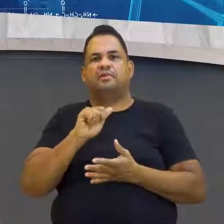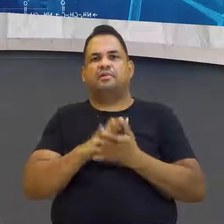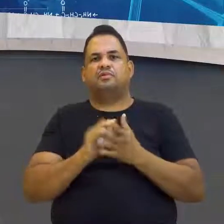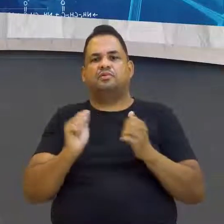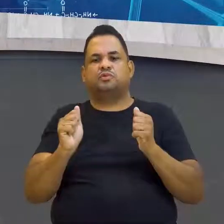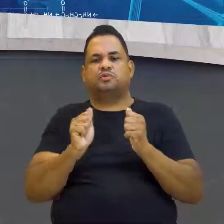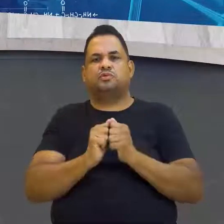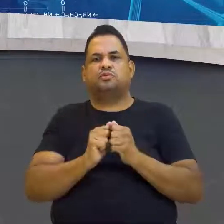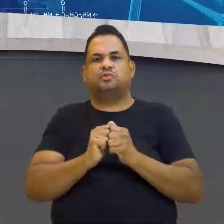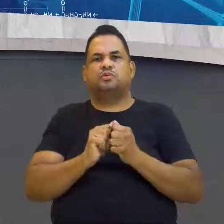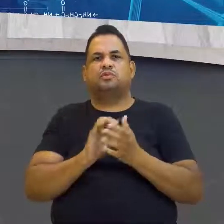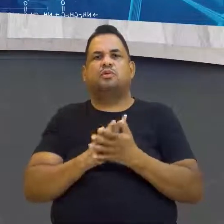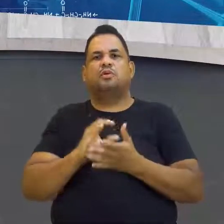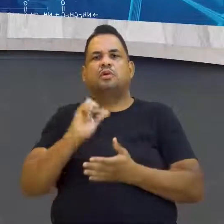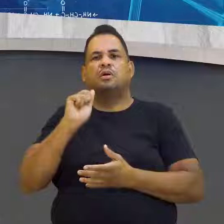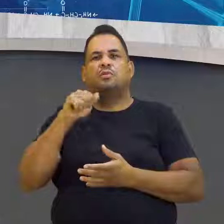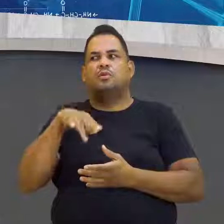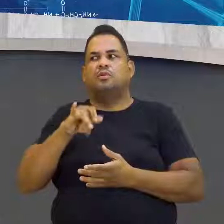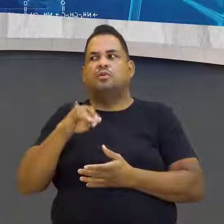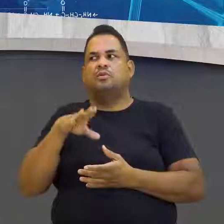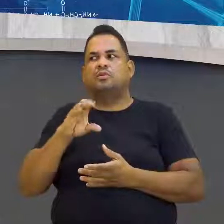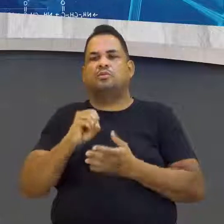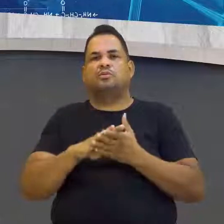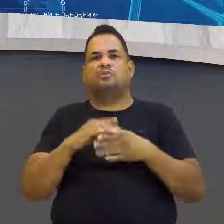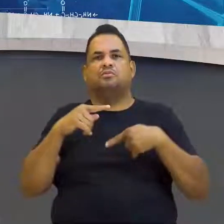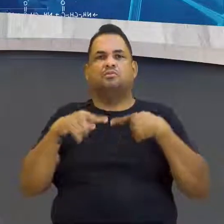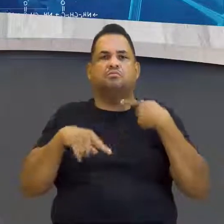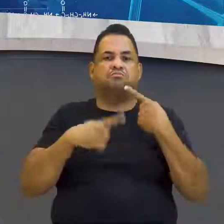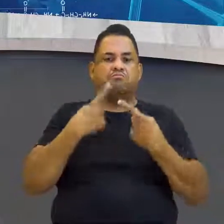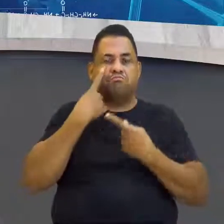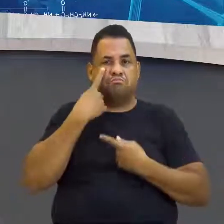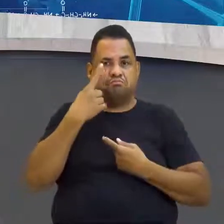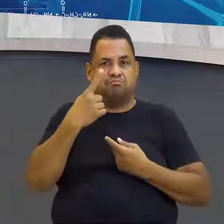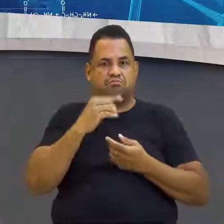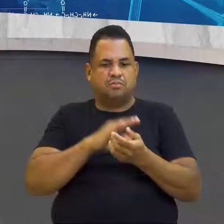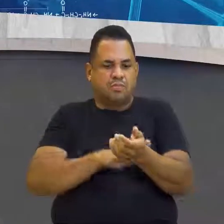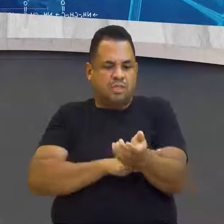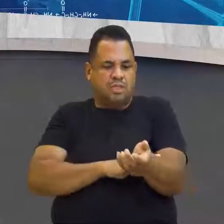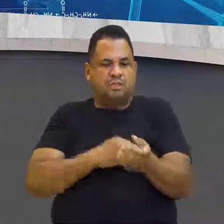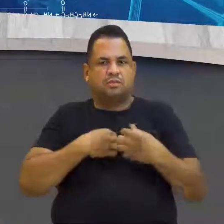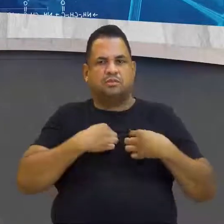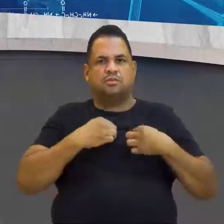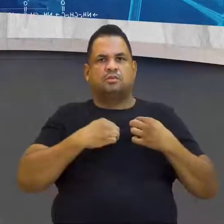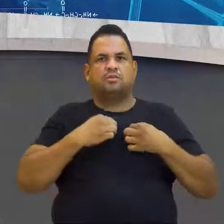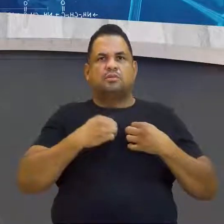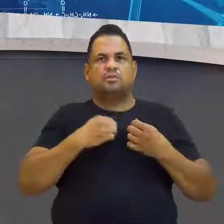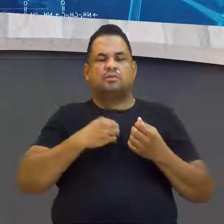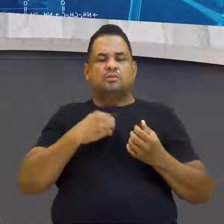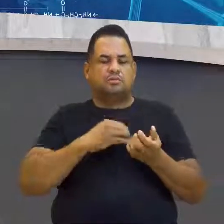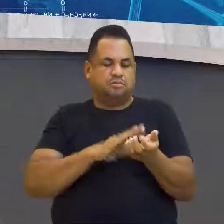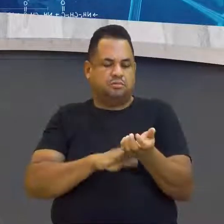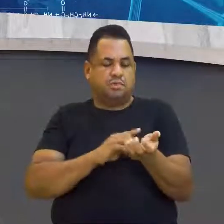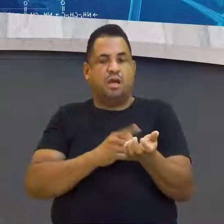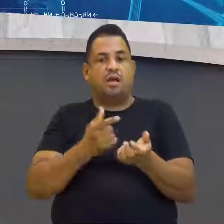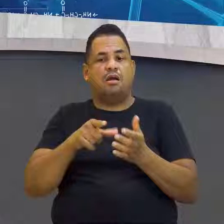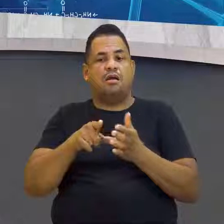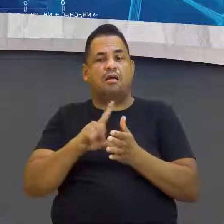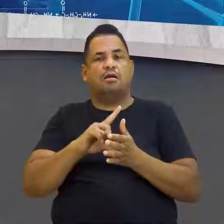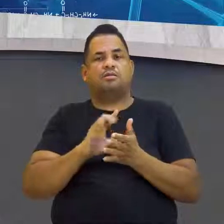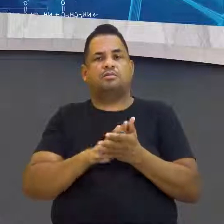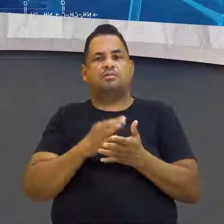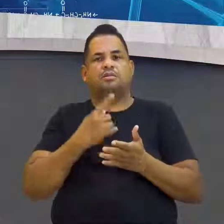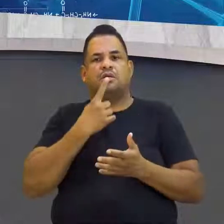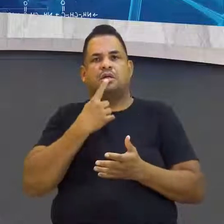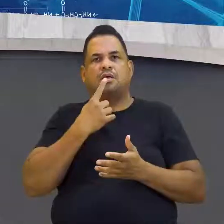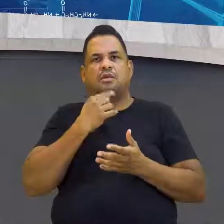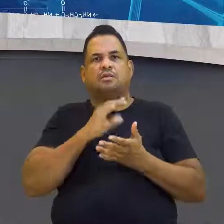hidróxido de amônio. E com o tempo a gente observa que o pano que naquela hora ficou vermelho, ele começa